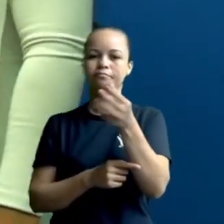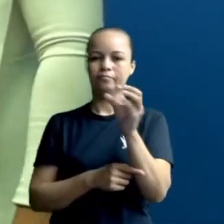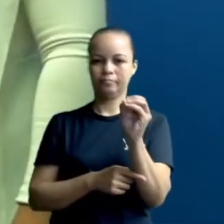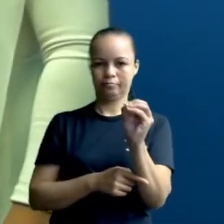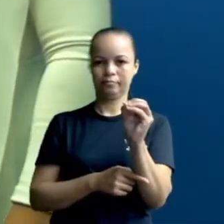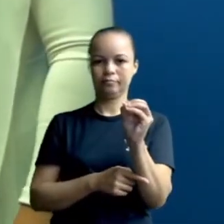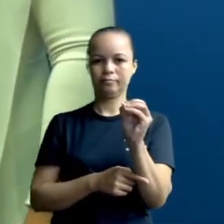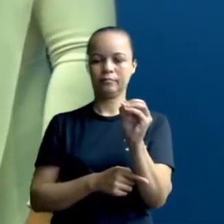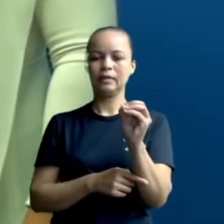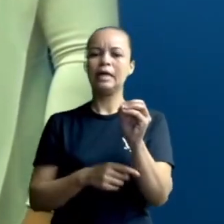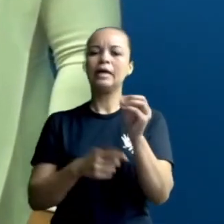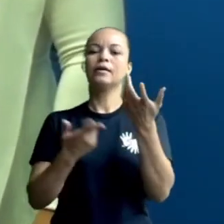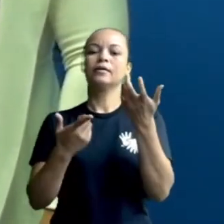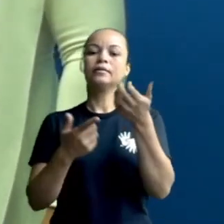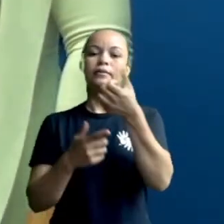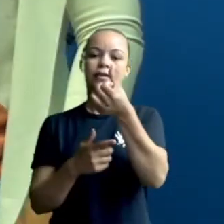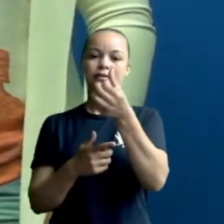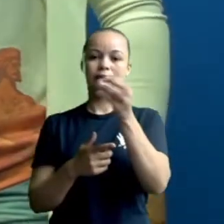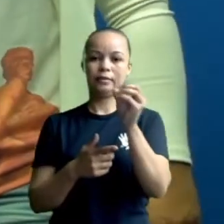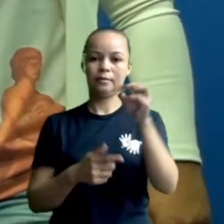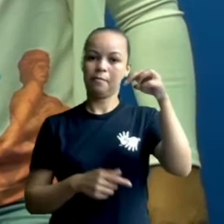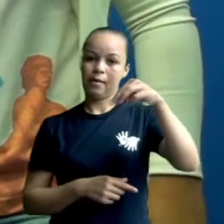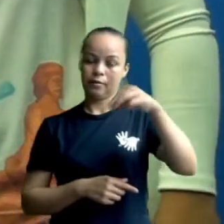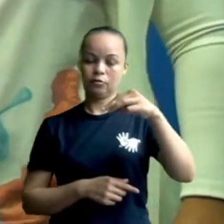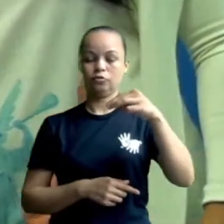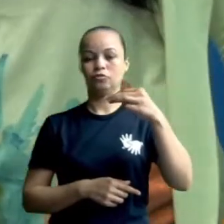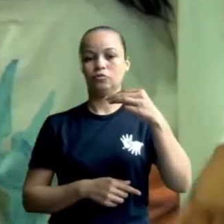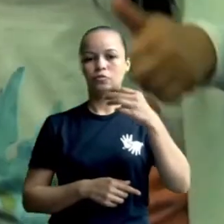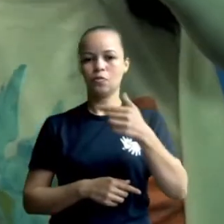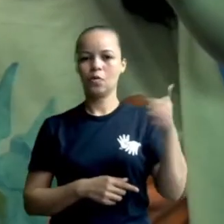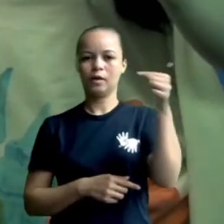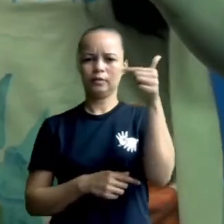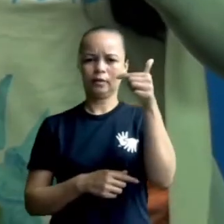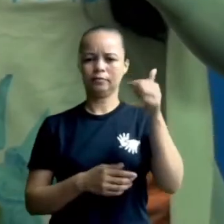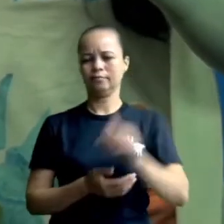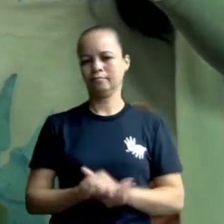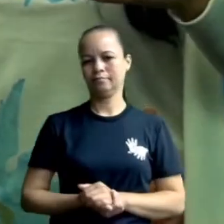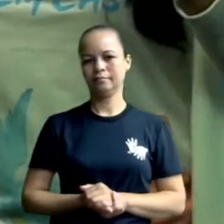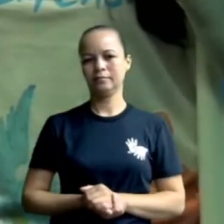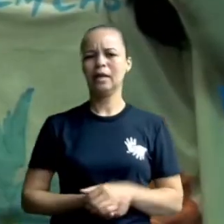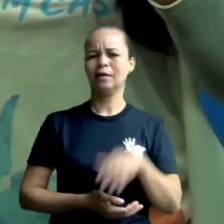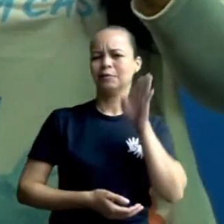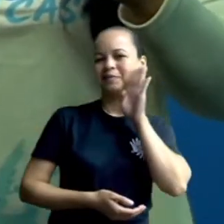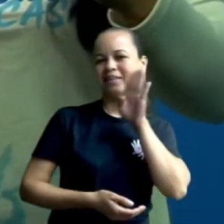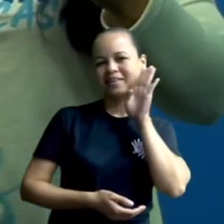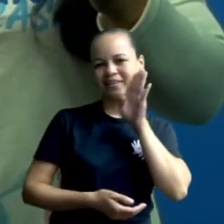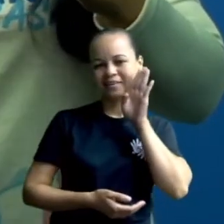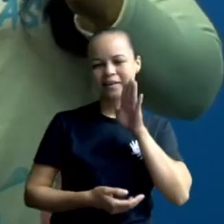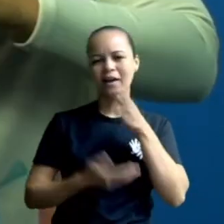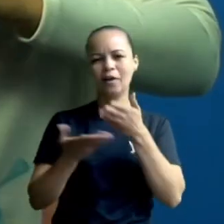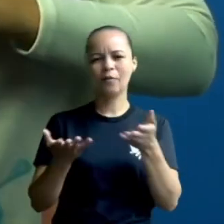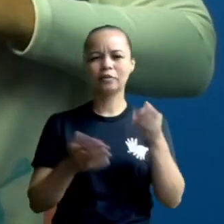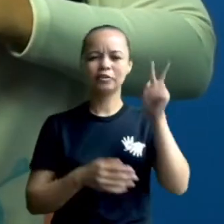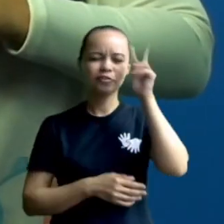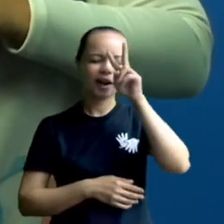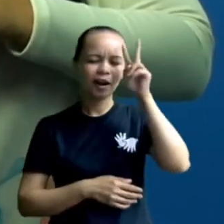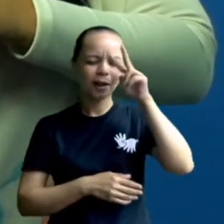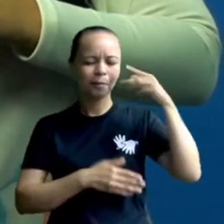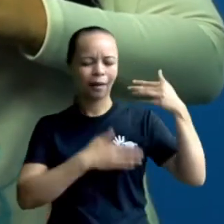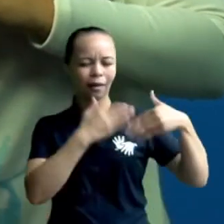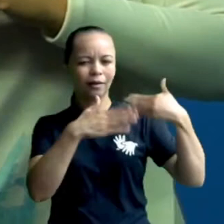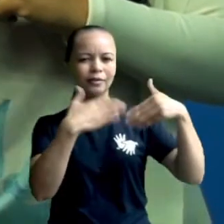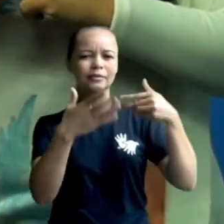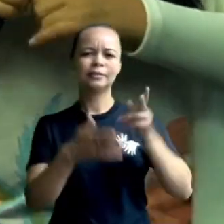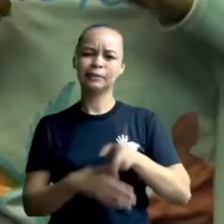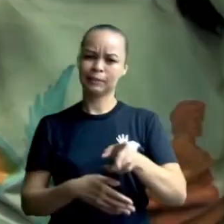60. 60 metros quadrados. Então, não é legal? Não é legal a gente recordar esse conteúdo de